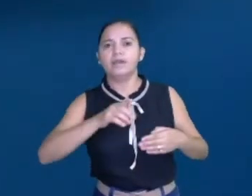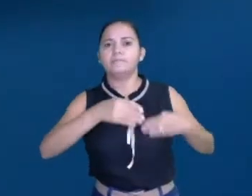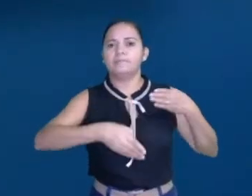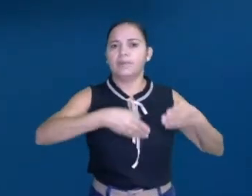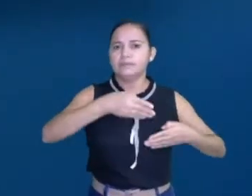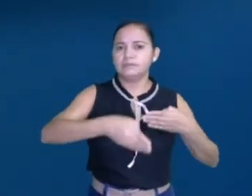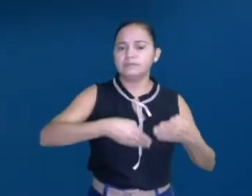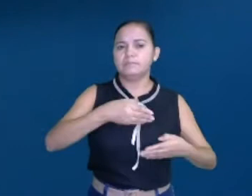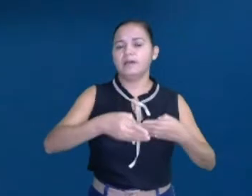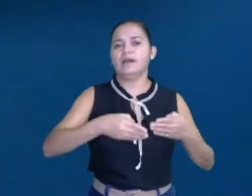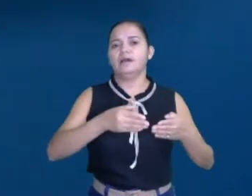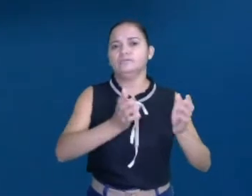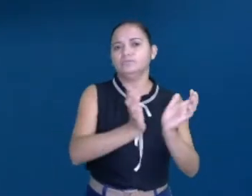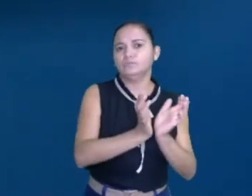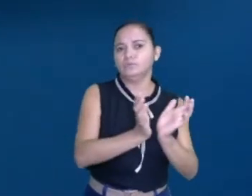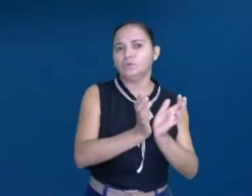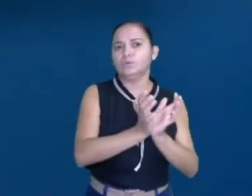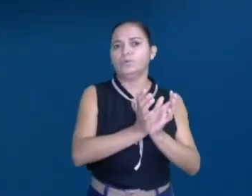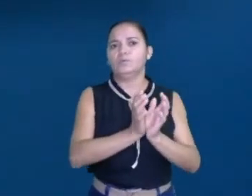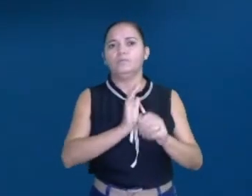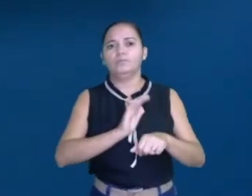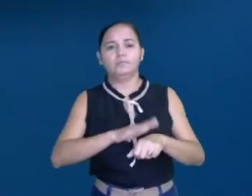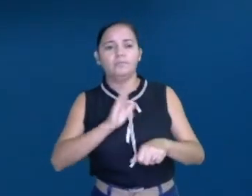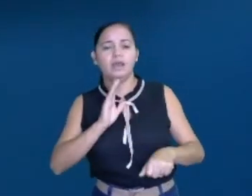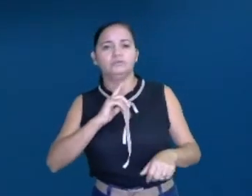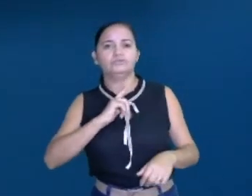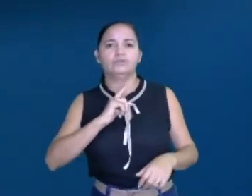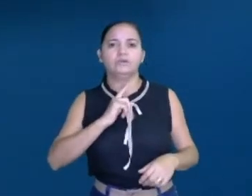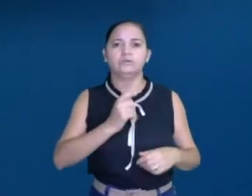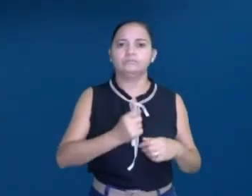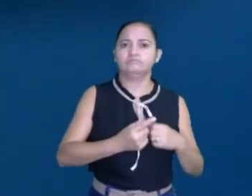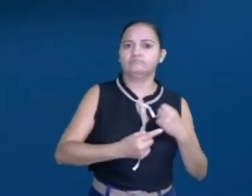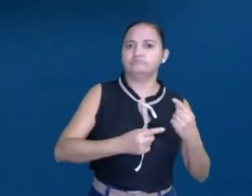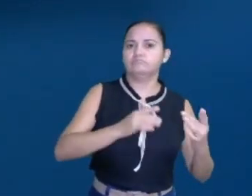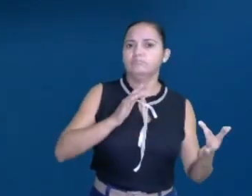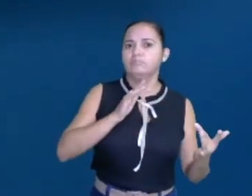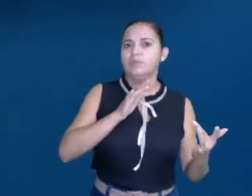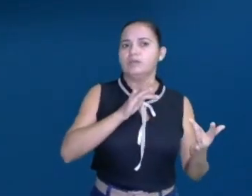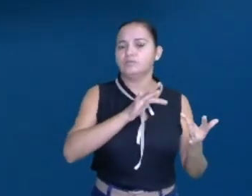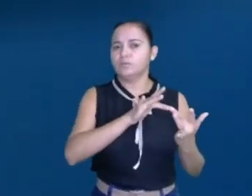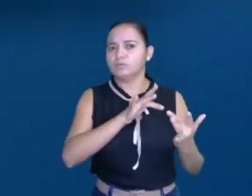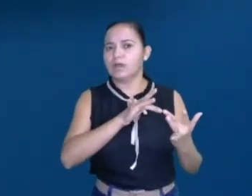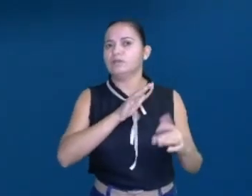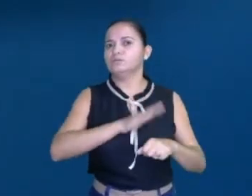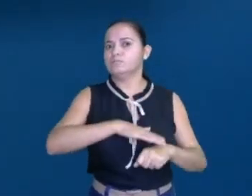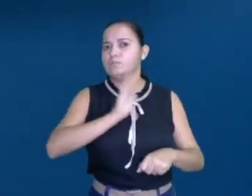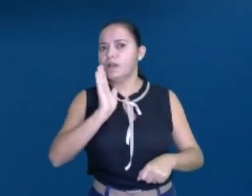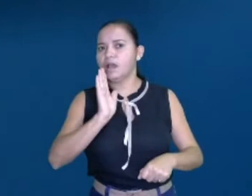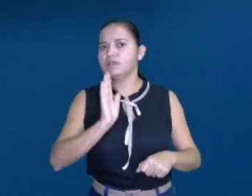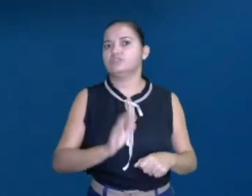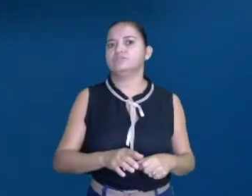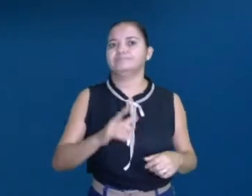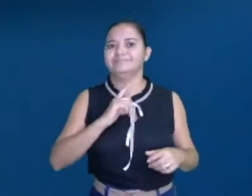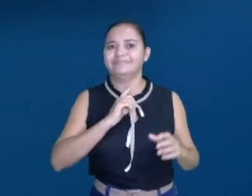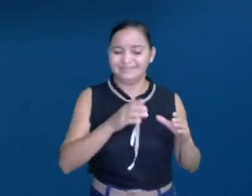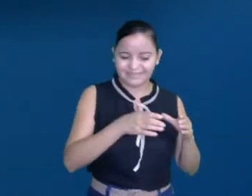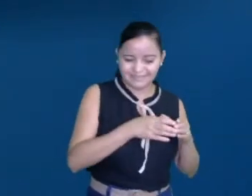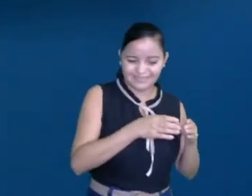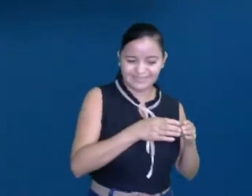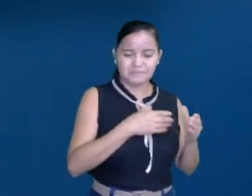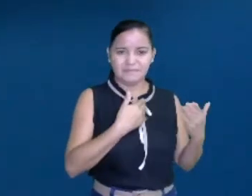que é mais afim, né? O grupo mais próximo da gente, que a gente tem a nossa, vamos dizer assim, a nossa patota,